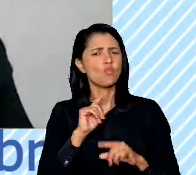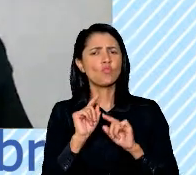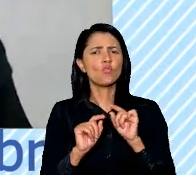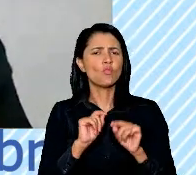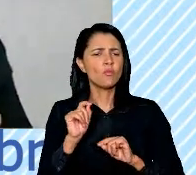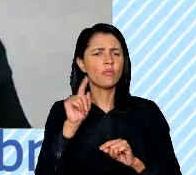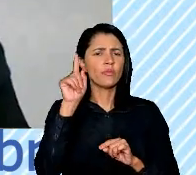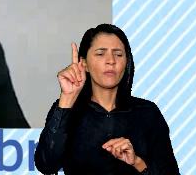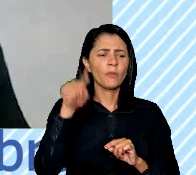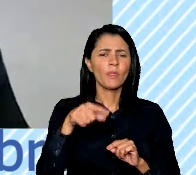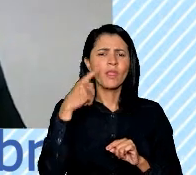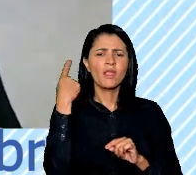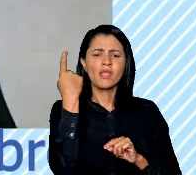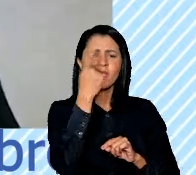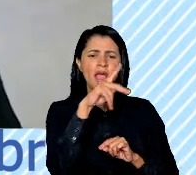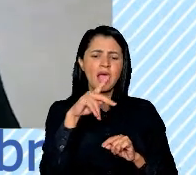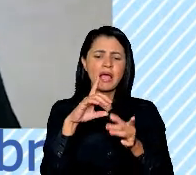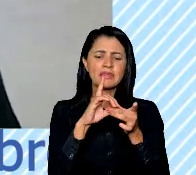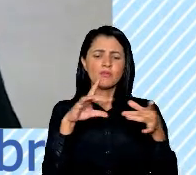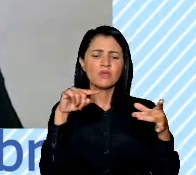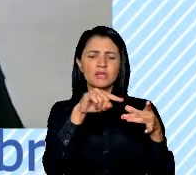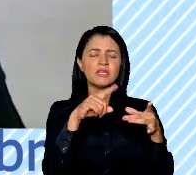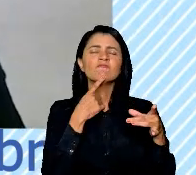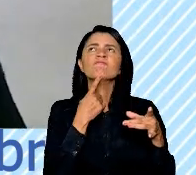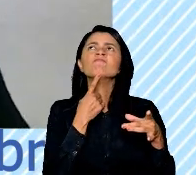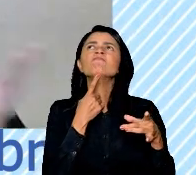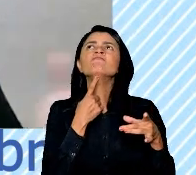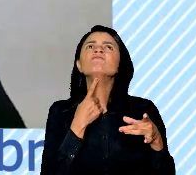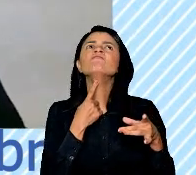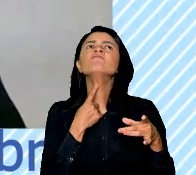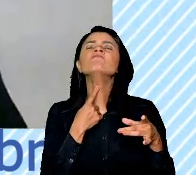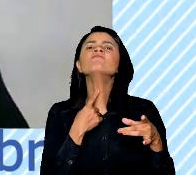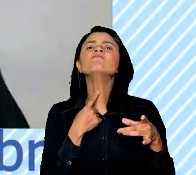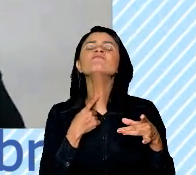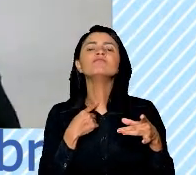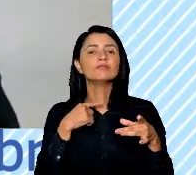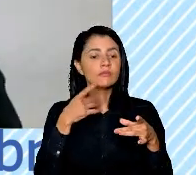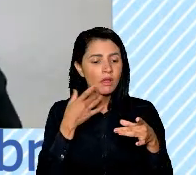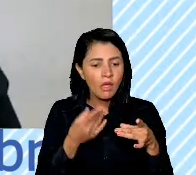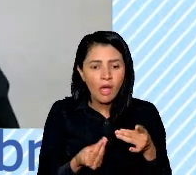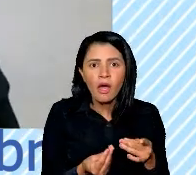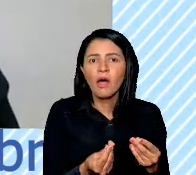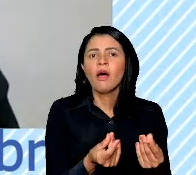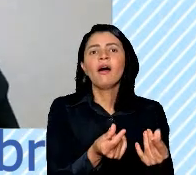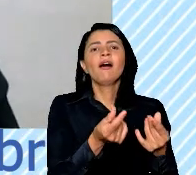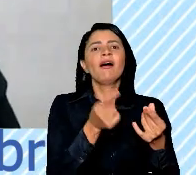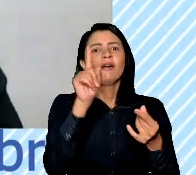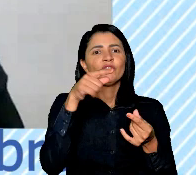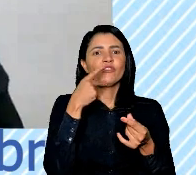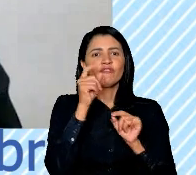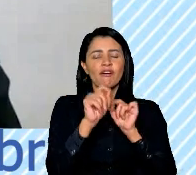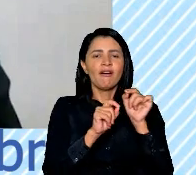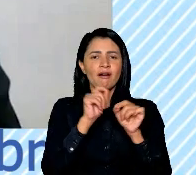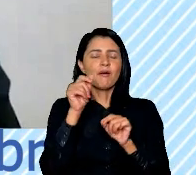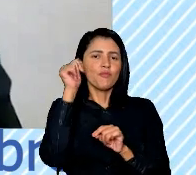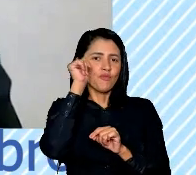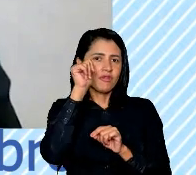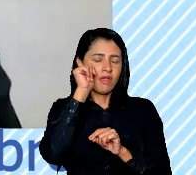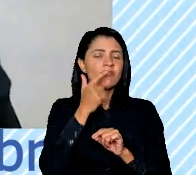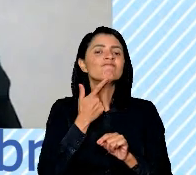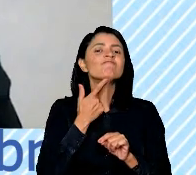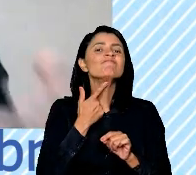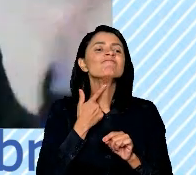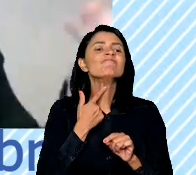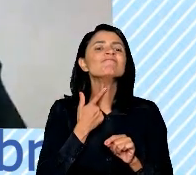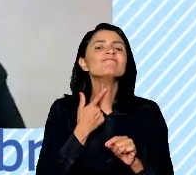o cerne da democracia para ele é o desejo. E o desejo, né, nós estamos aqui falando de mulheres, o desejo sempre foi